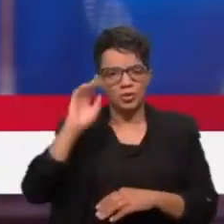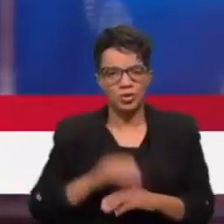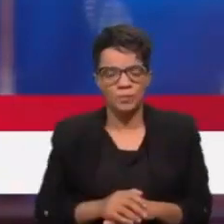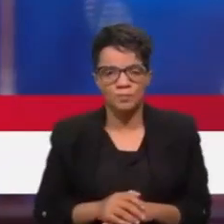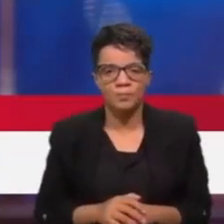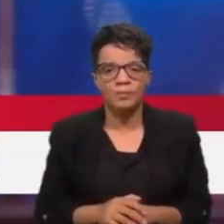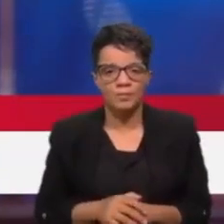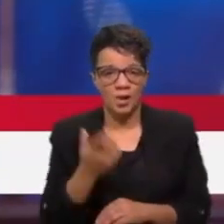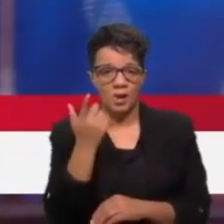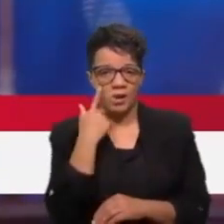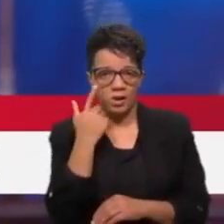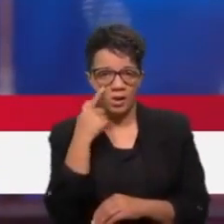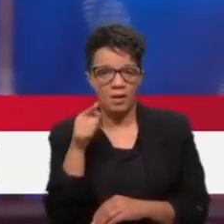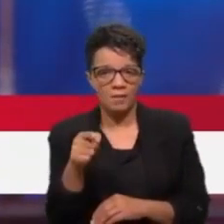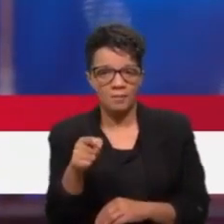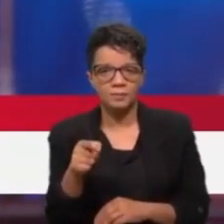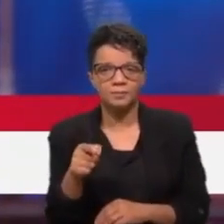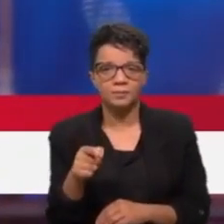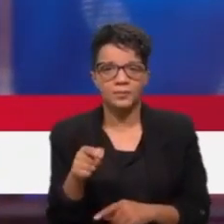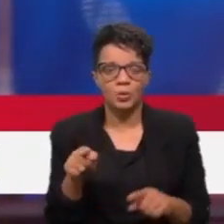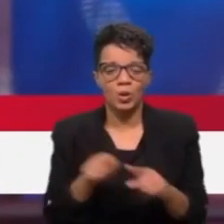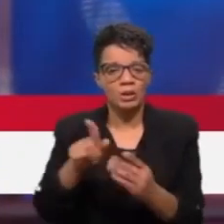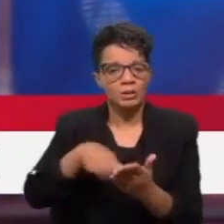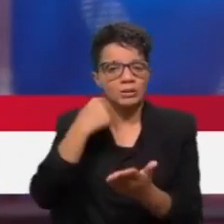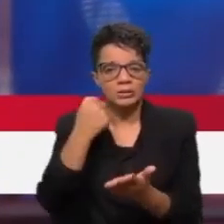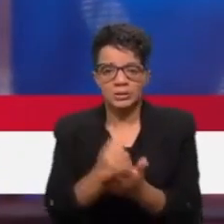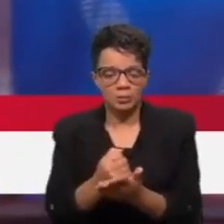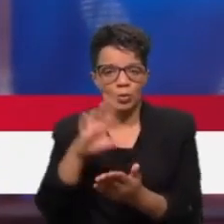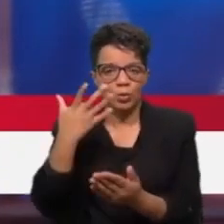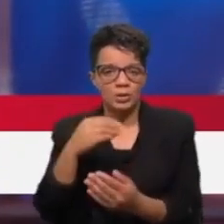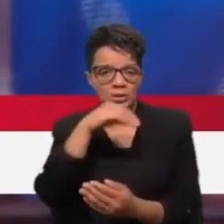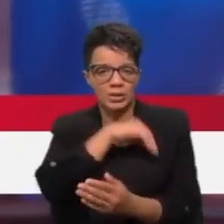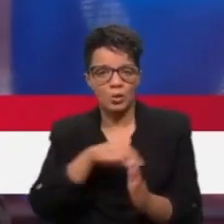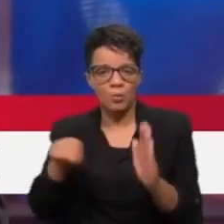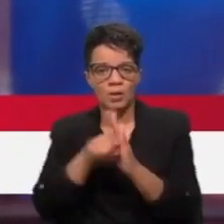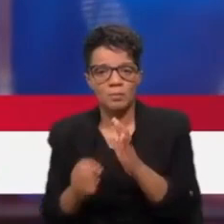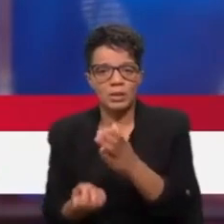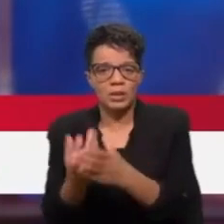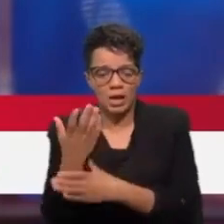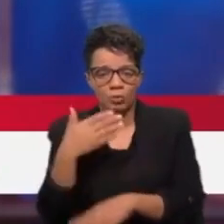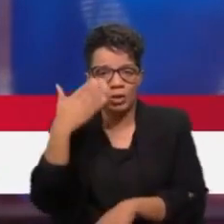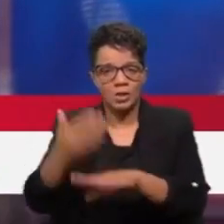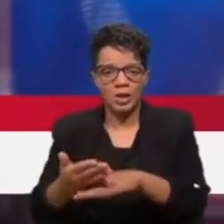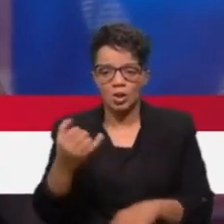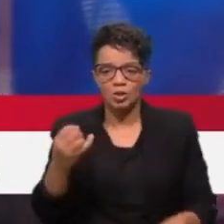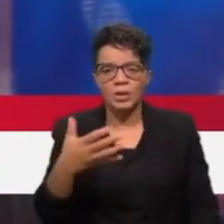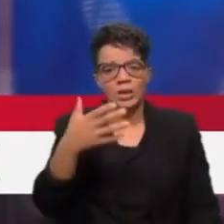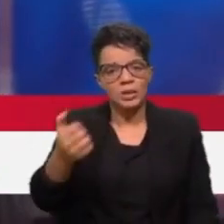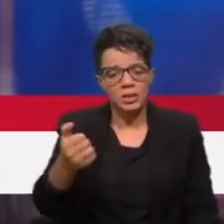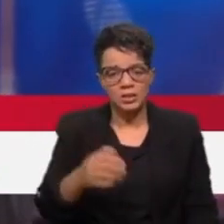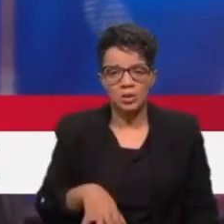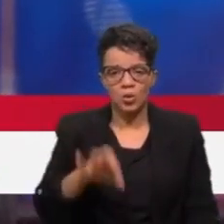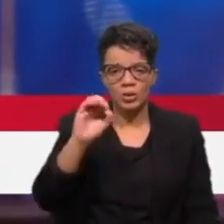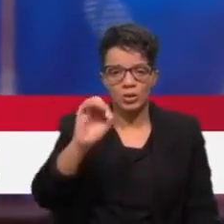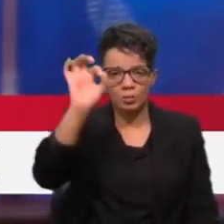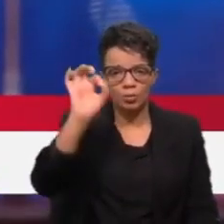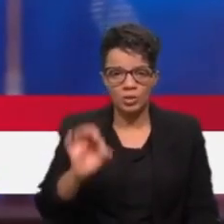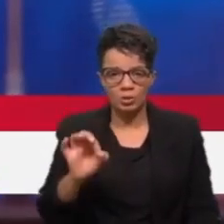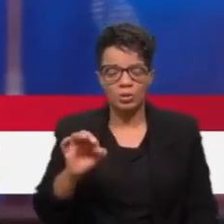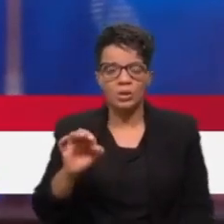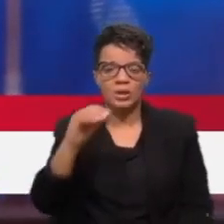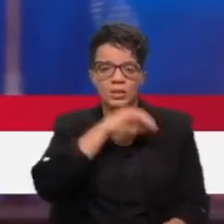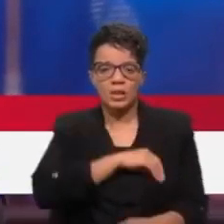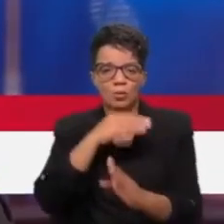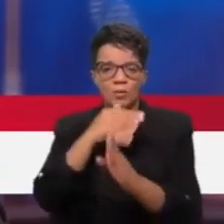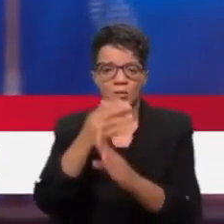amb tão grande que é a ambição de estar onde sempre estivemos desde que o salário mínimo foi criado até 2015 que é 80% do salário mínimo